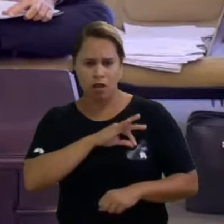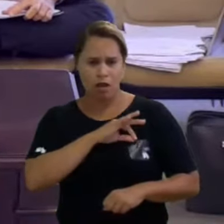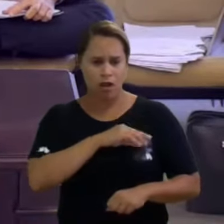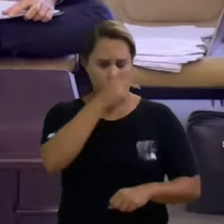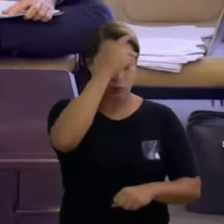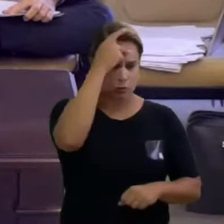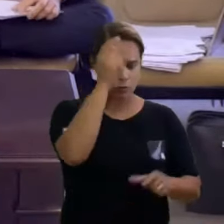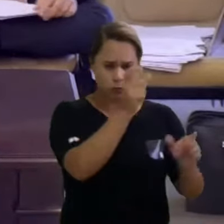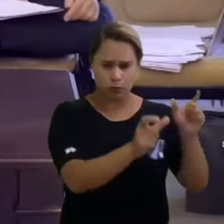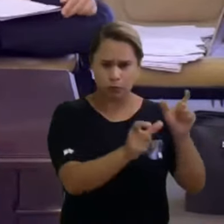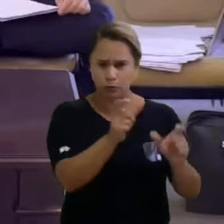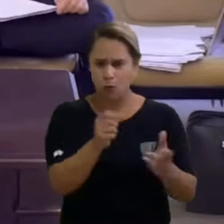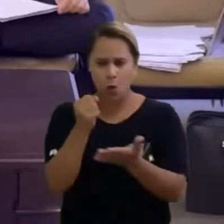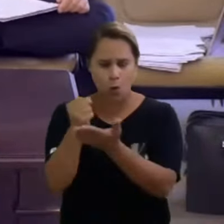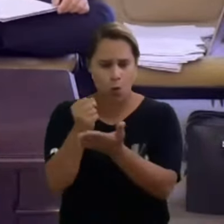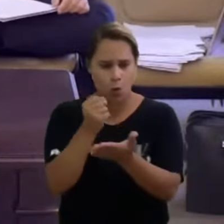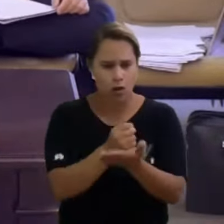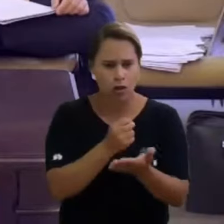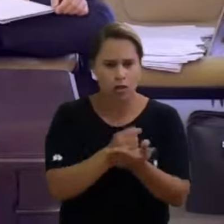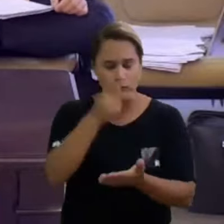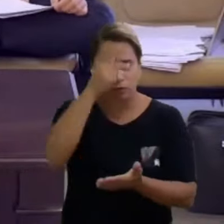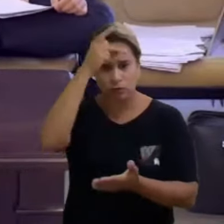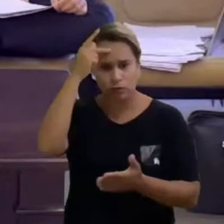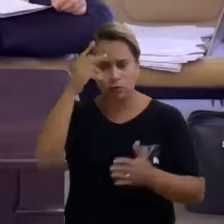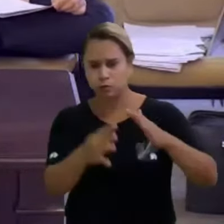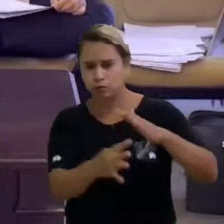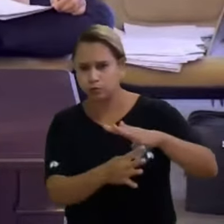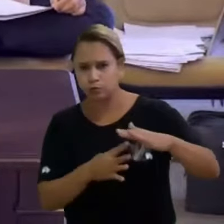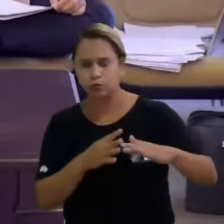partidária, contratação de colaboradores,